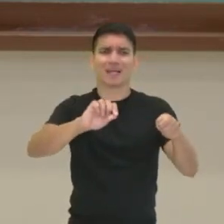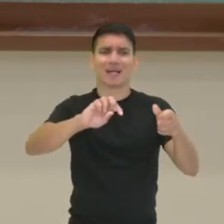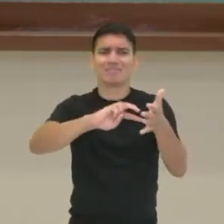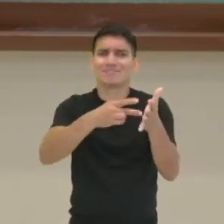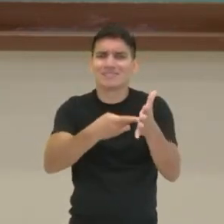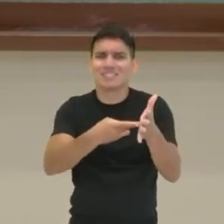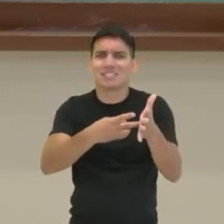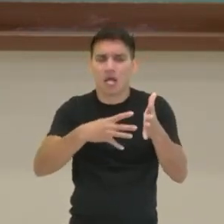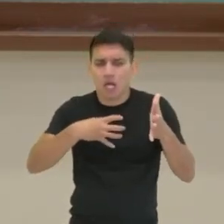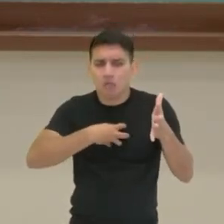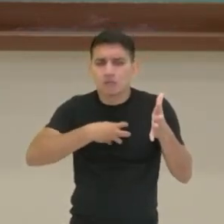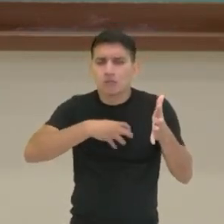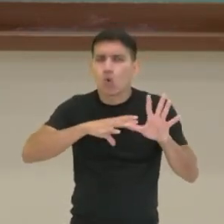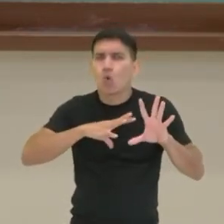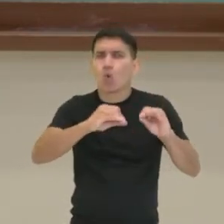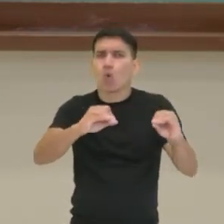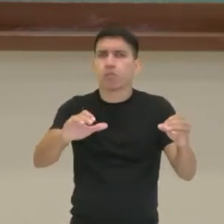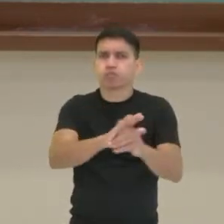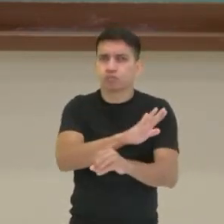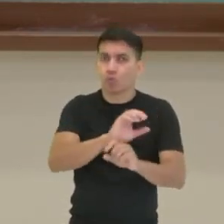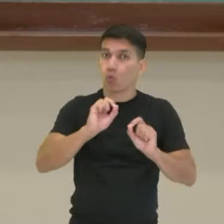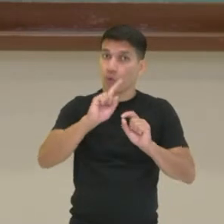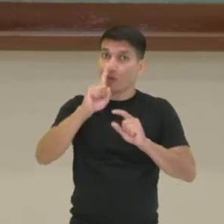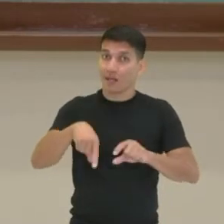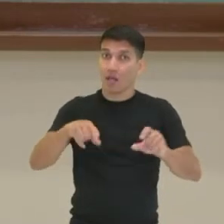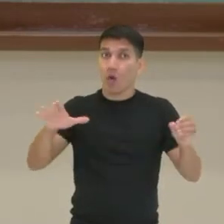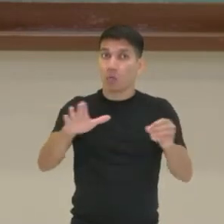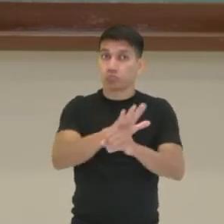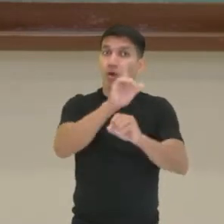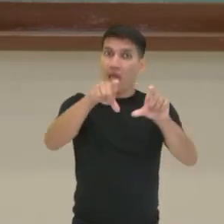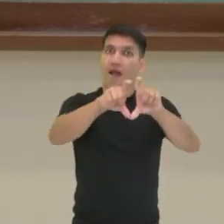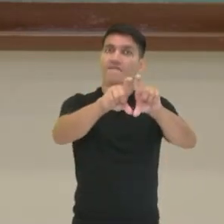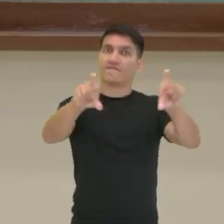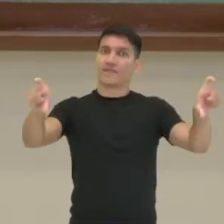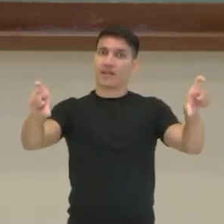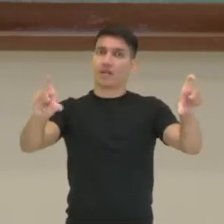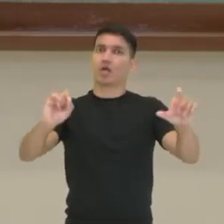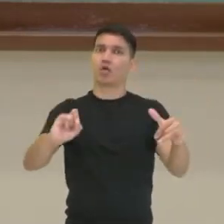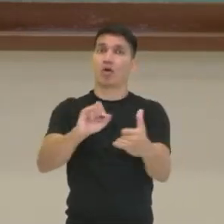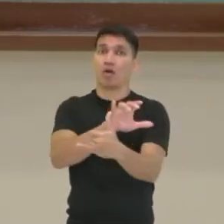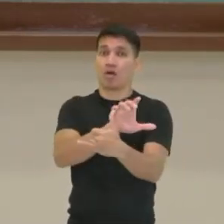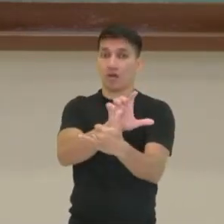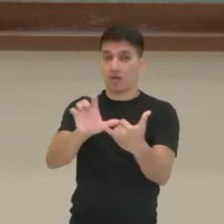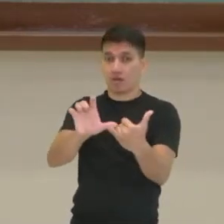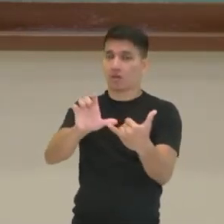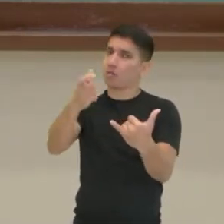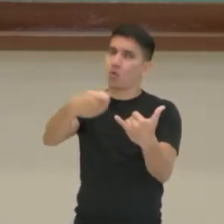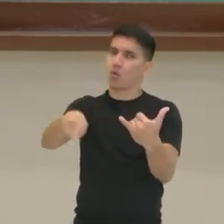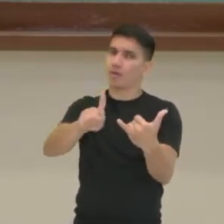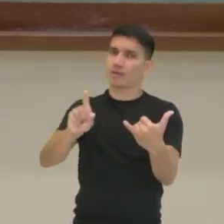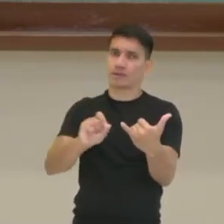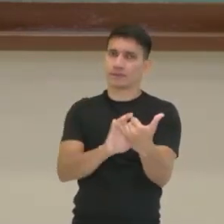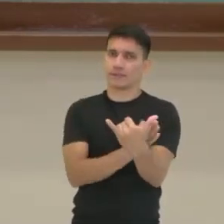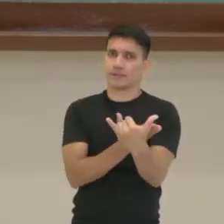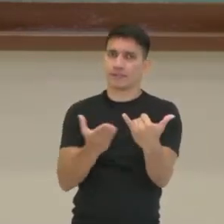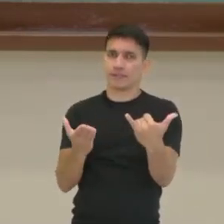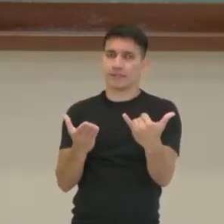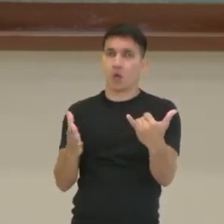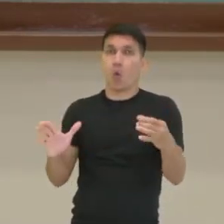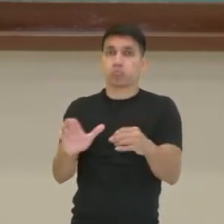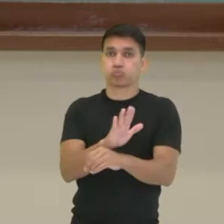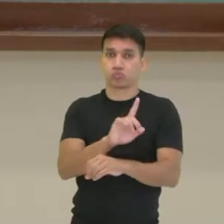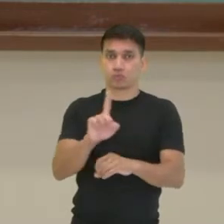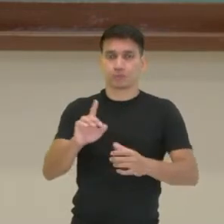completo. Quem tem sentido completo é a frase. A oração não precisa de sentido completo,